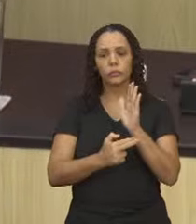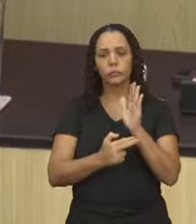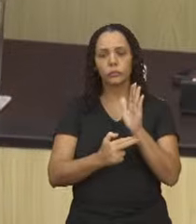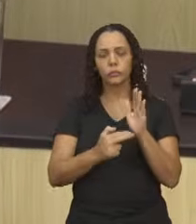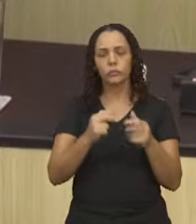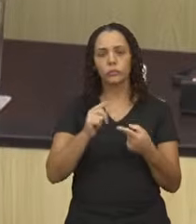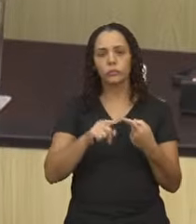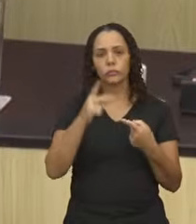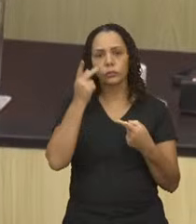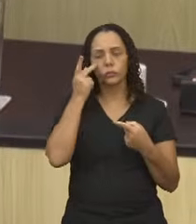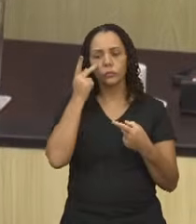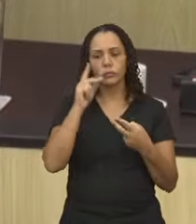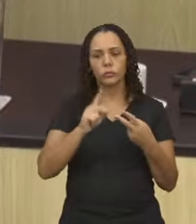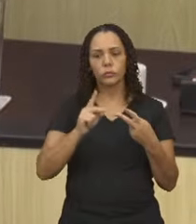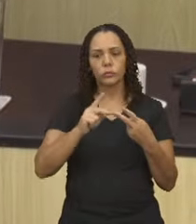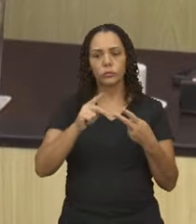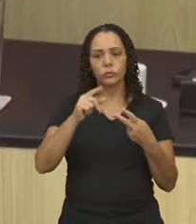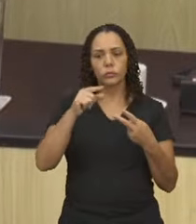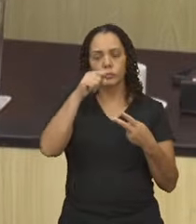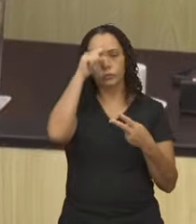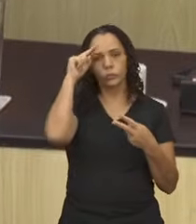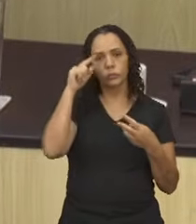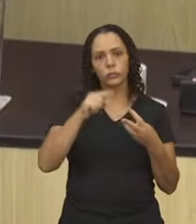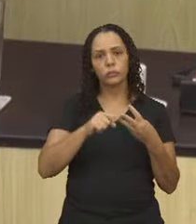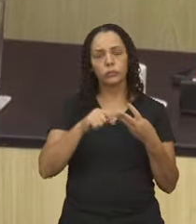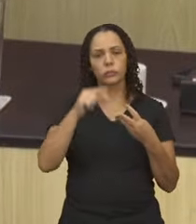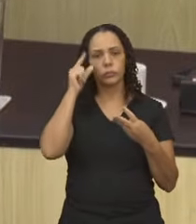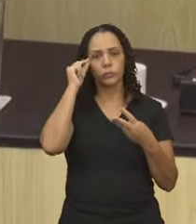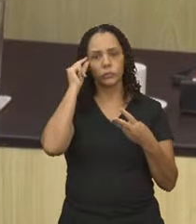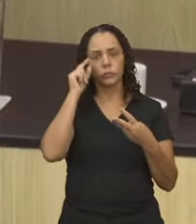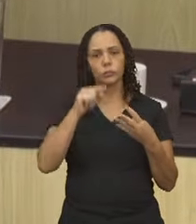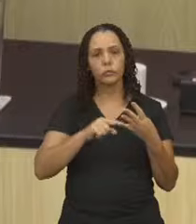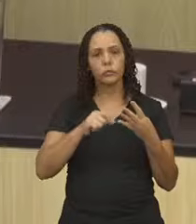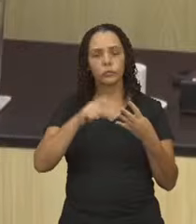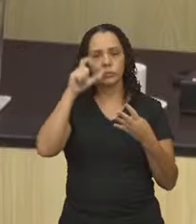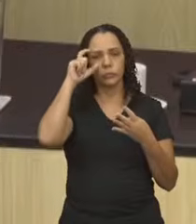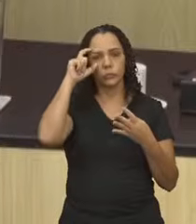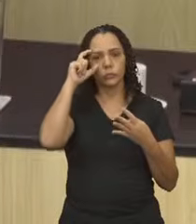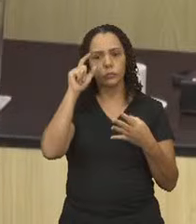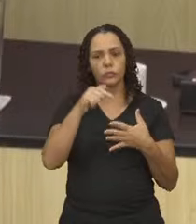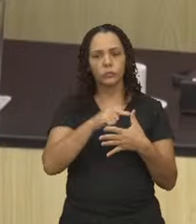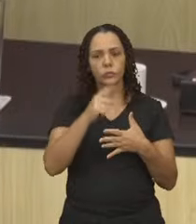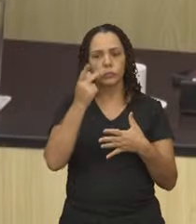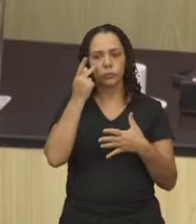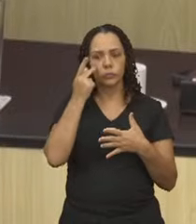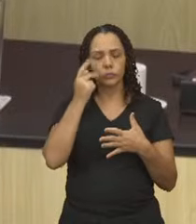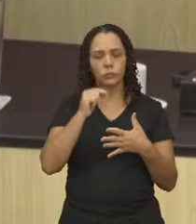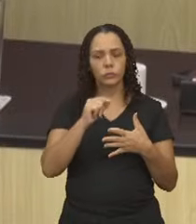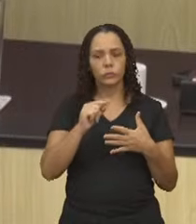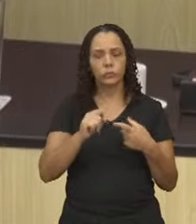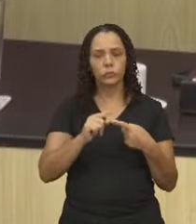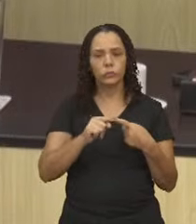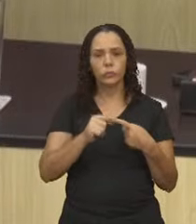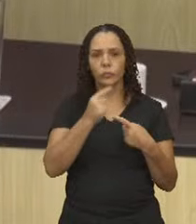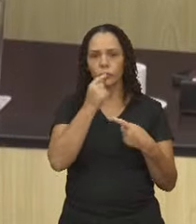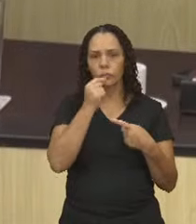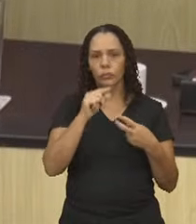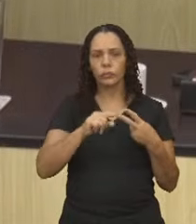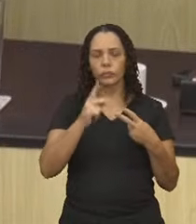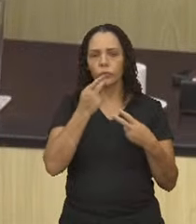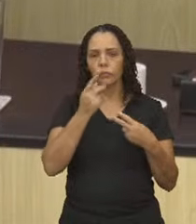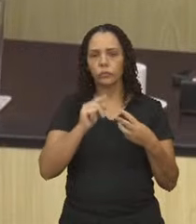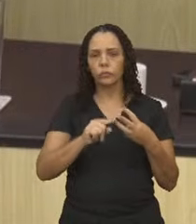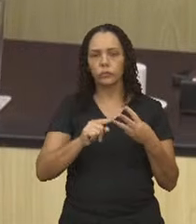vereadores Paulinho do Esporte, Daniel Mariano, Jean Araújo, Marcelo Dantas, Paulinho dos Condutores, Neto Alves, Hernani